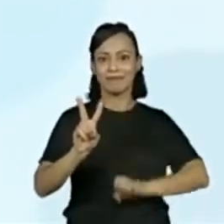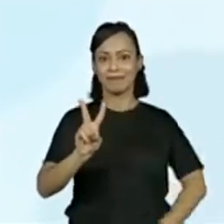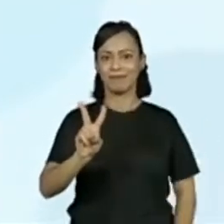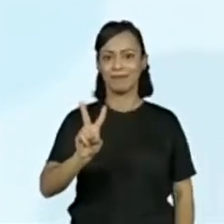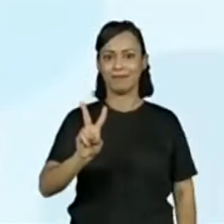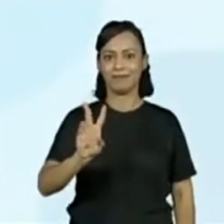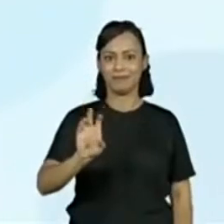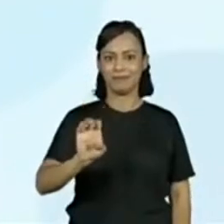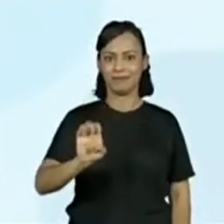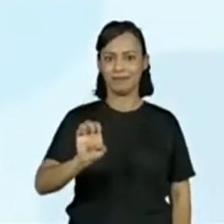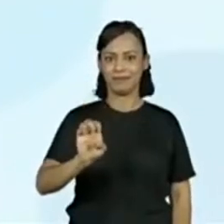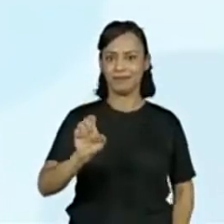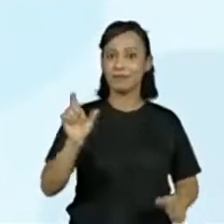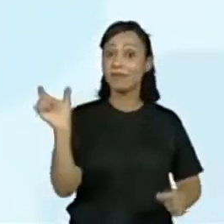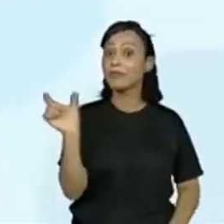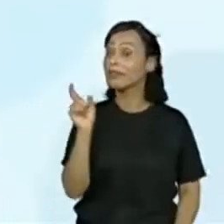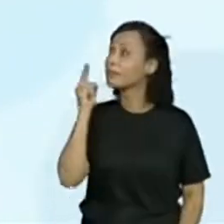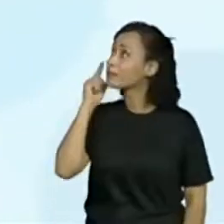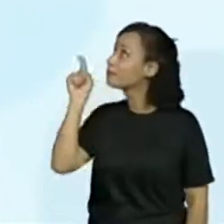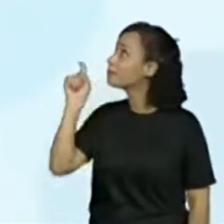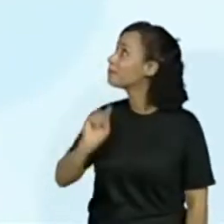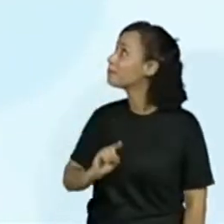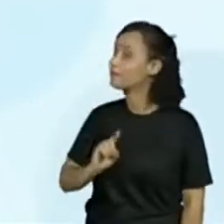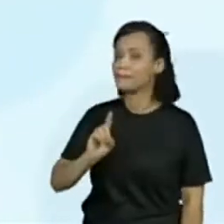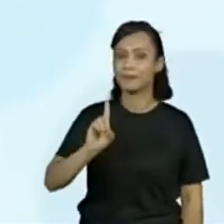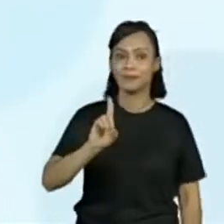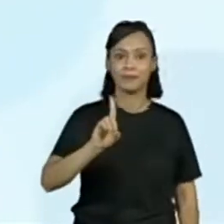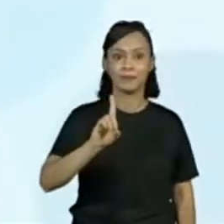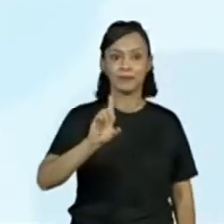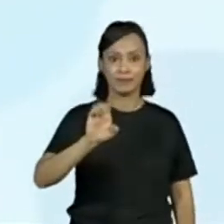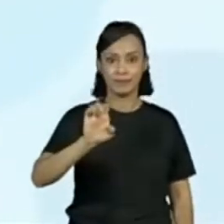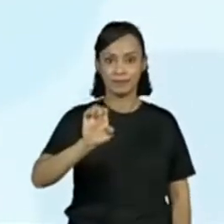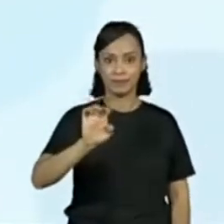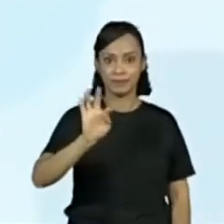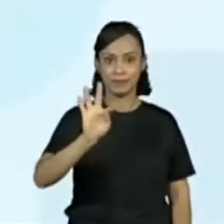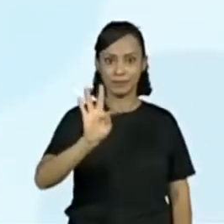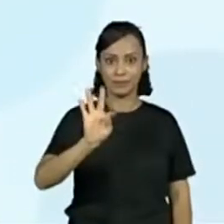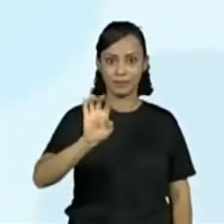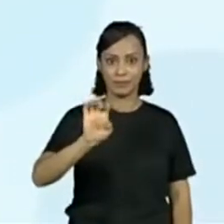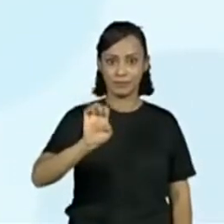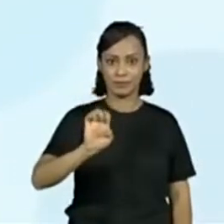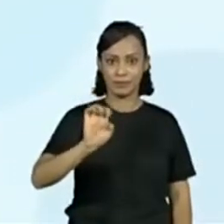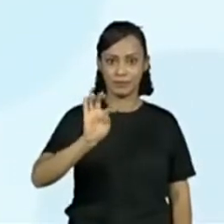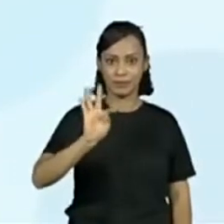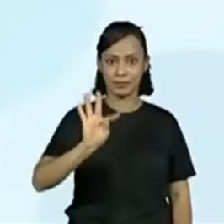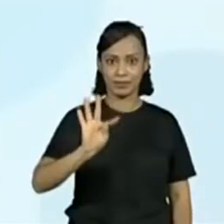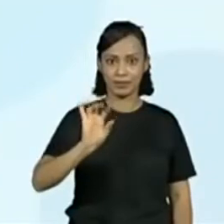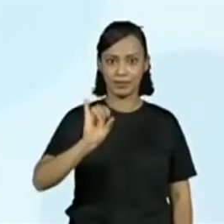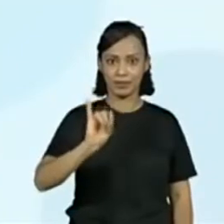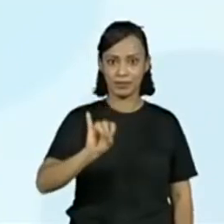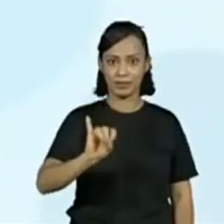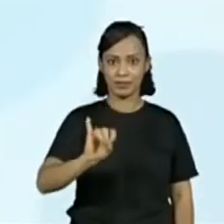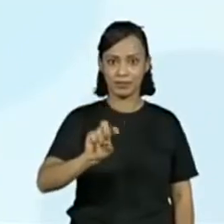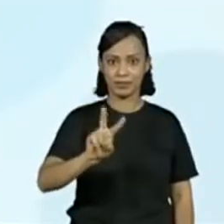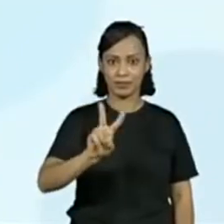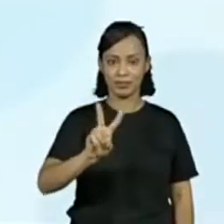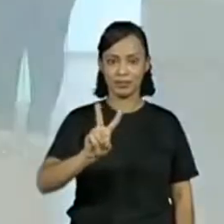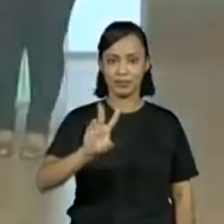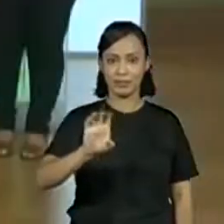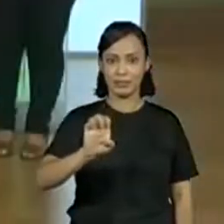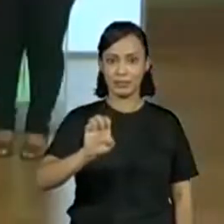professora detetive quem gosta de brincar da brincadeira de detetive pode ir aí se inscrever